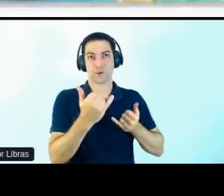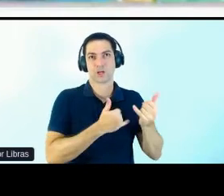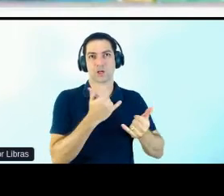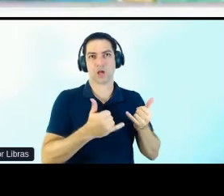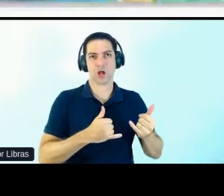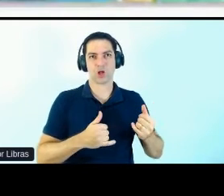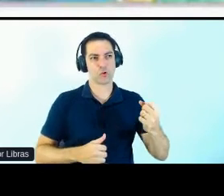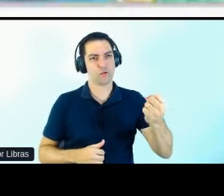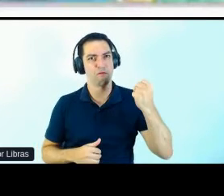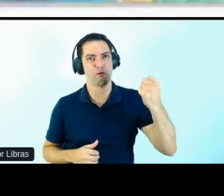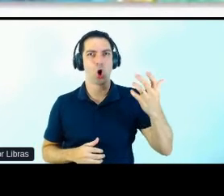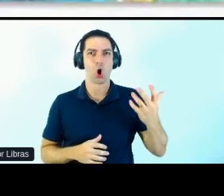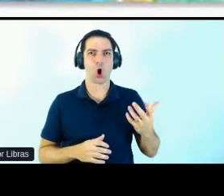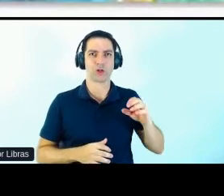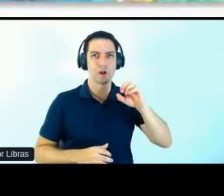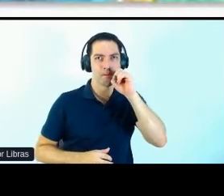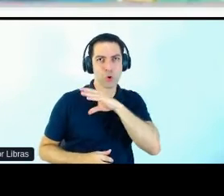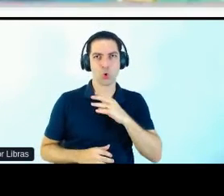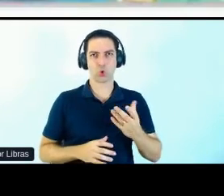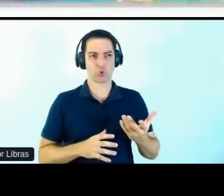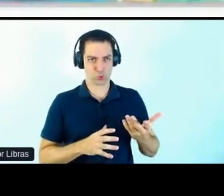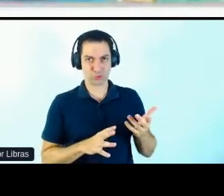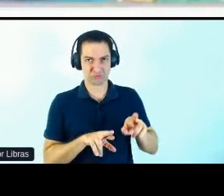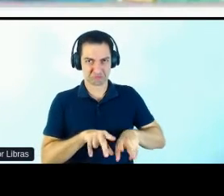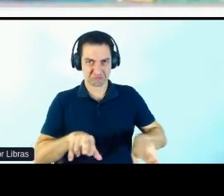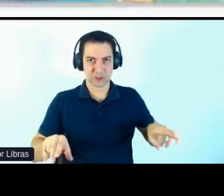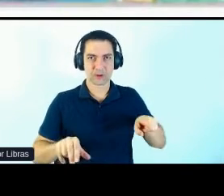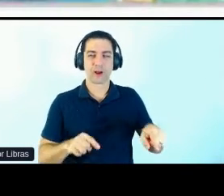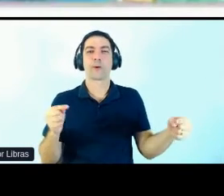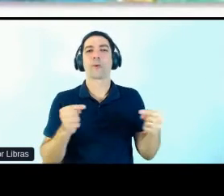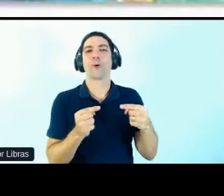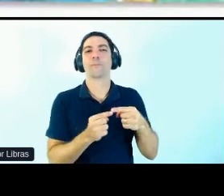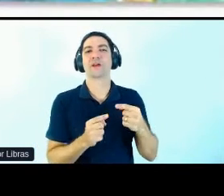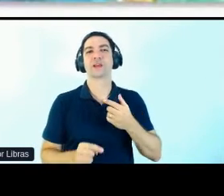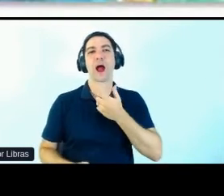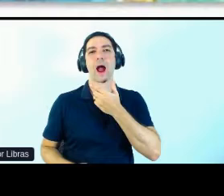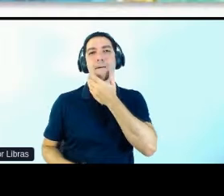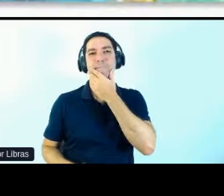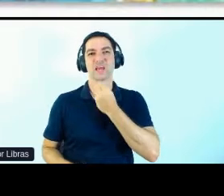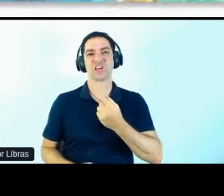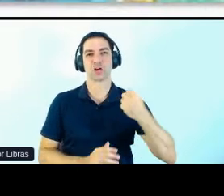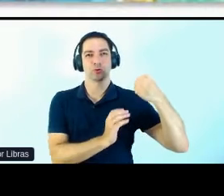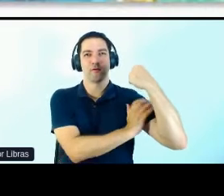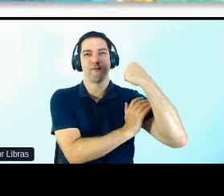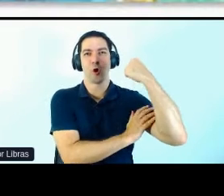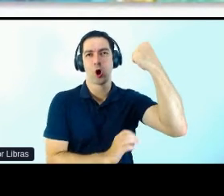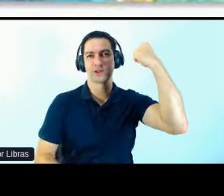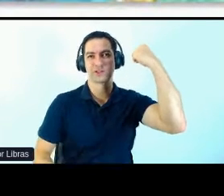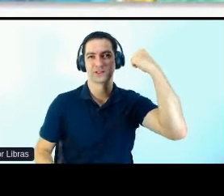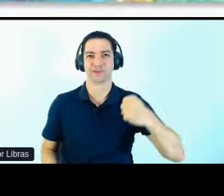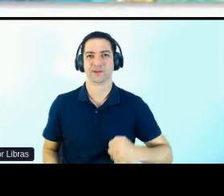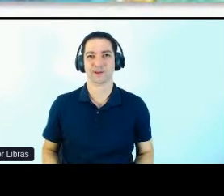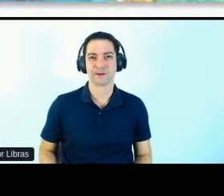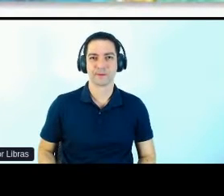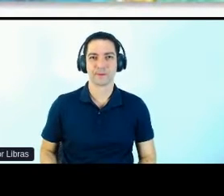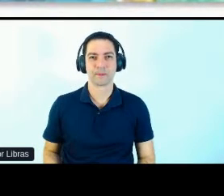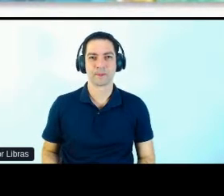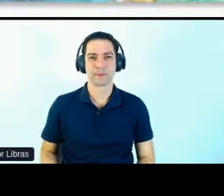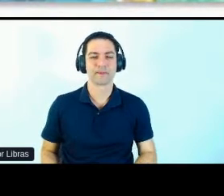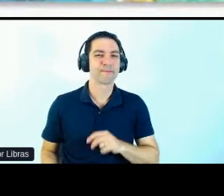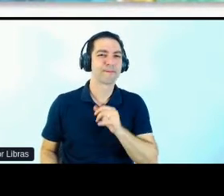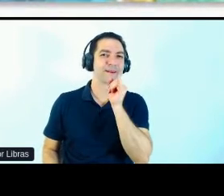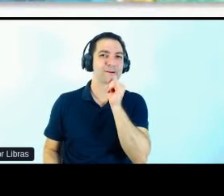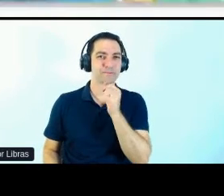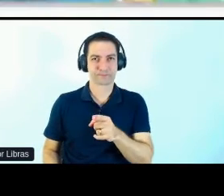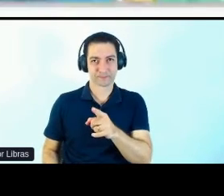E essa raiz ela acaba ficando cada vez mais funda, né? Então, essa imagem aí, ela é de um brinquedo de um